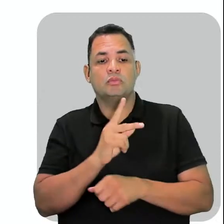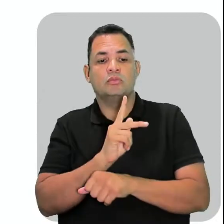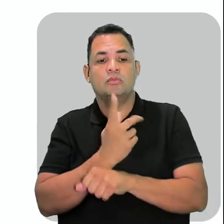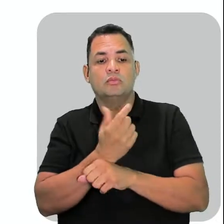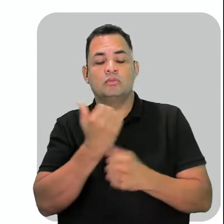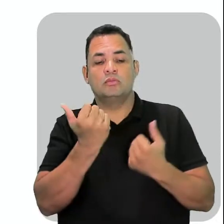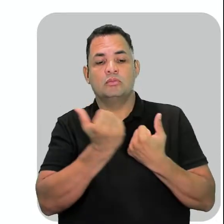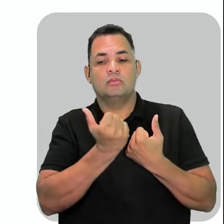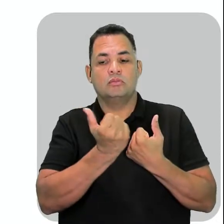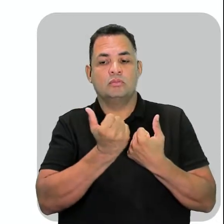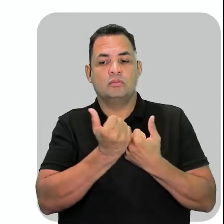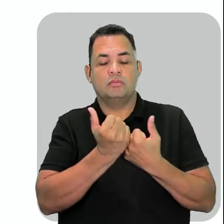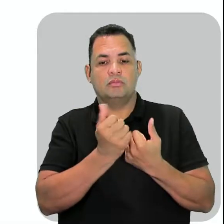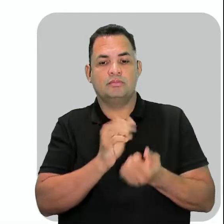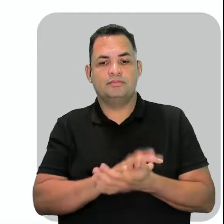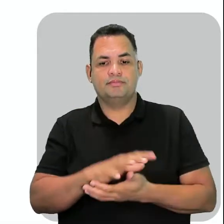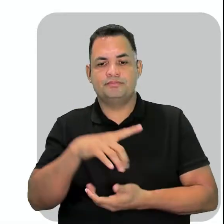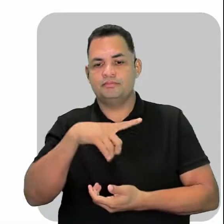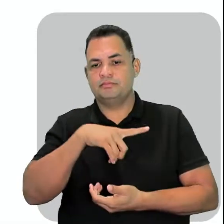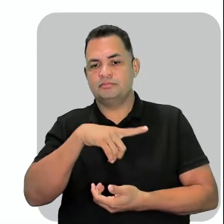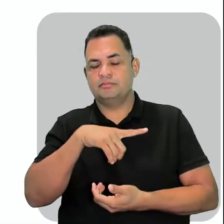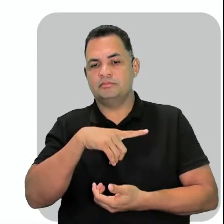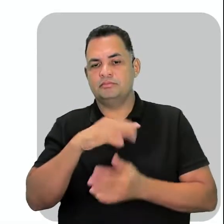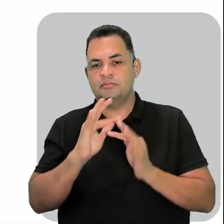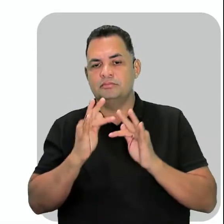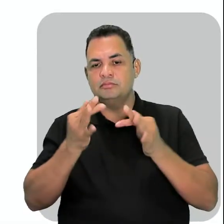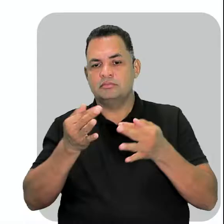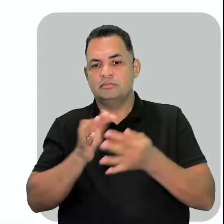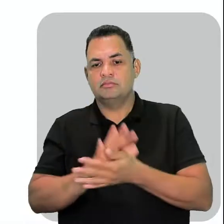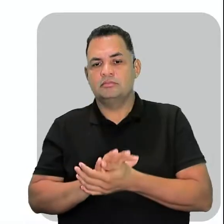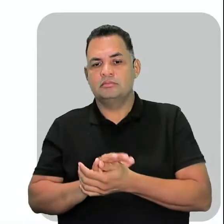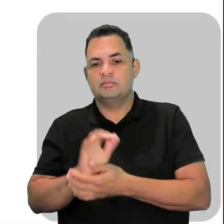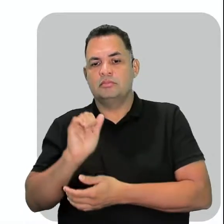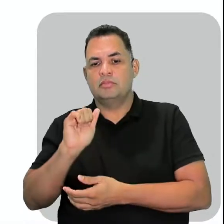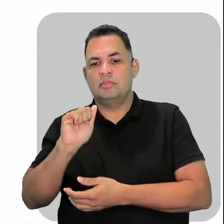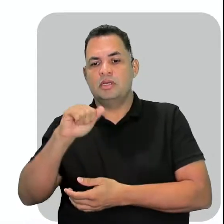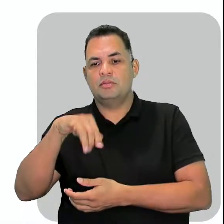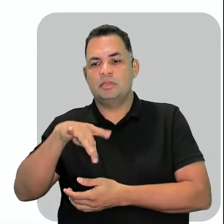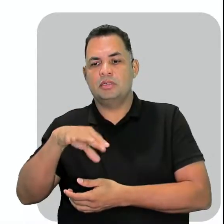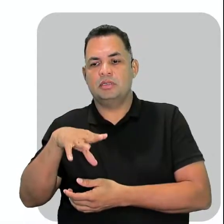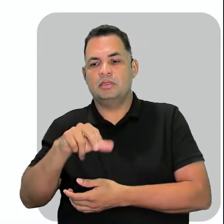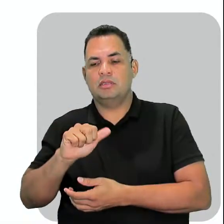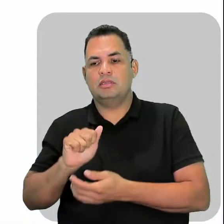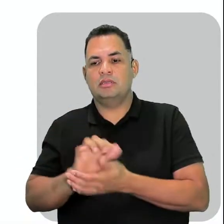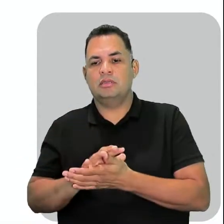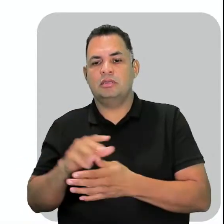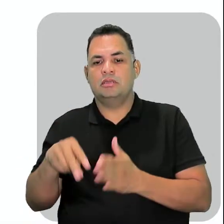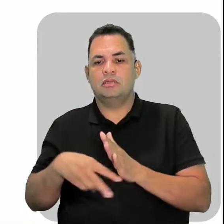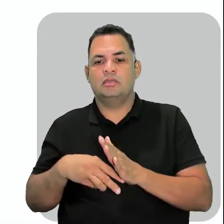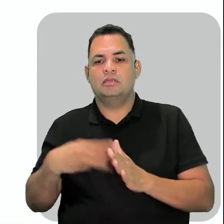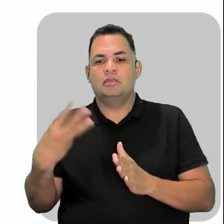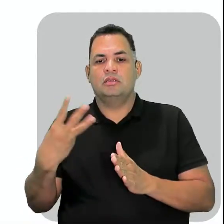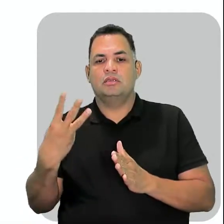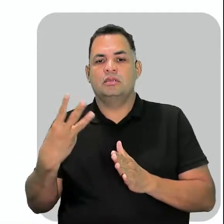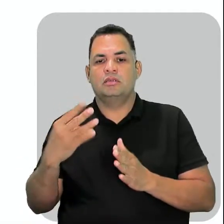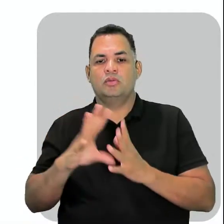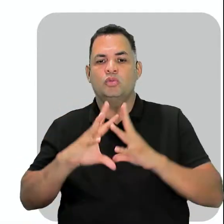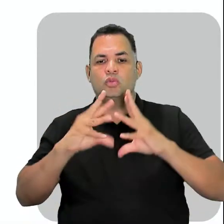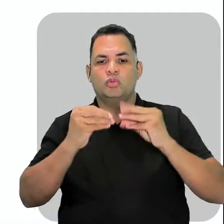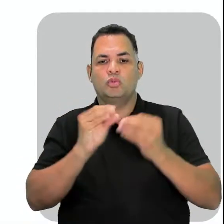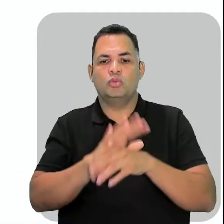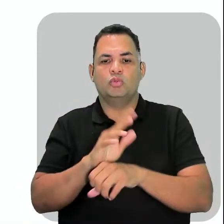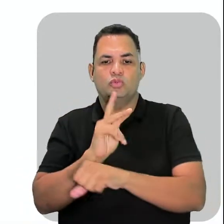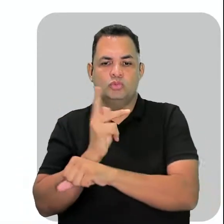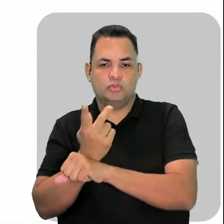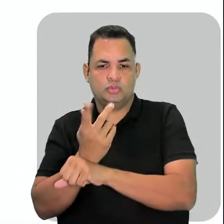foram substituídos. E aqui, por último, nós temos uma amina terciária, onde todos os